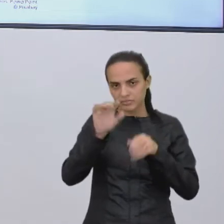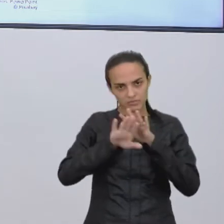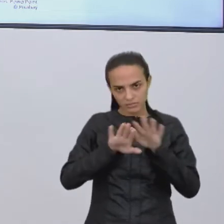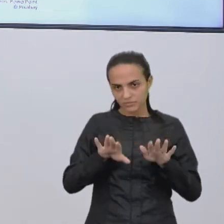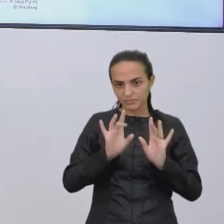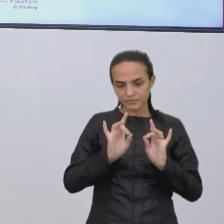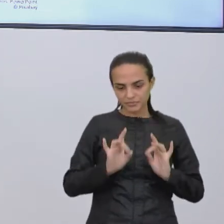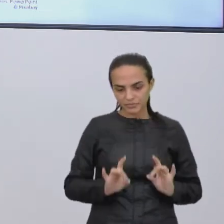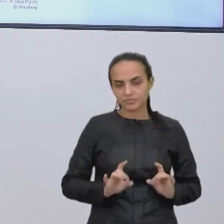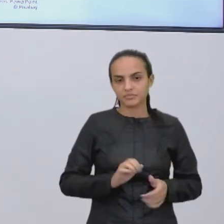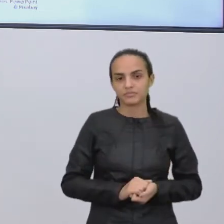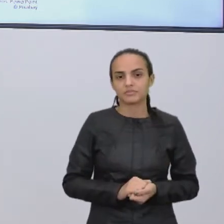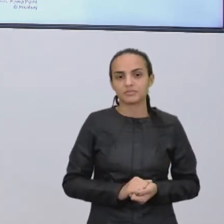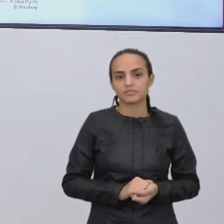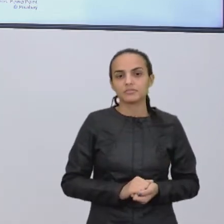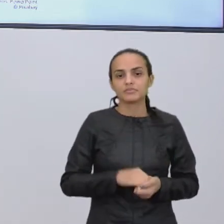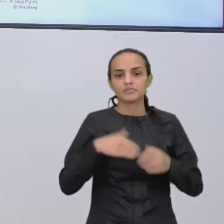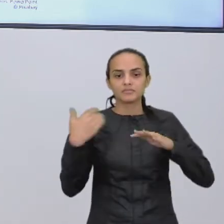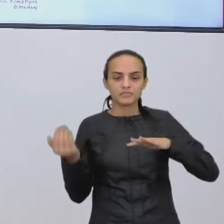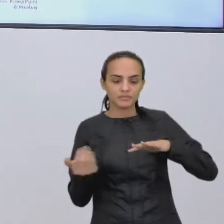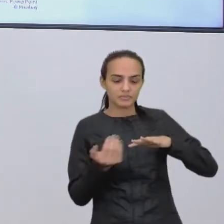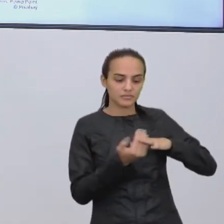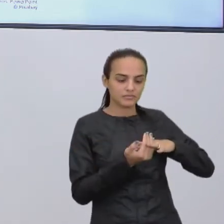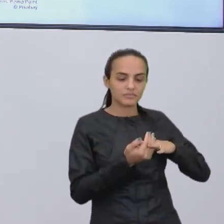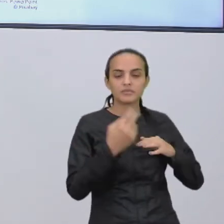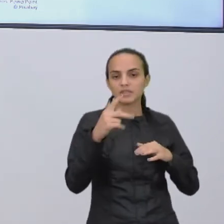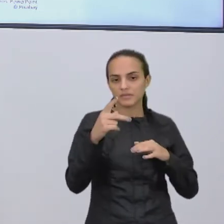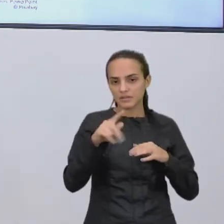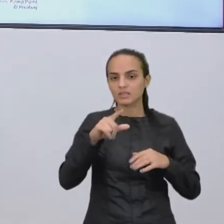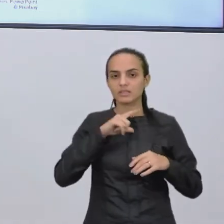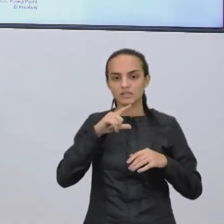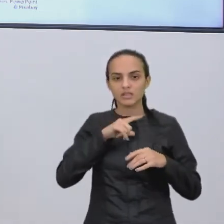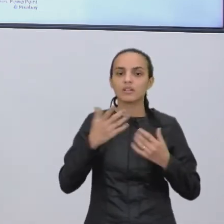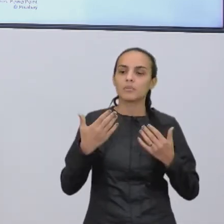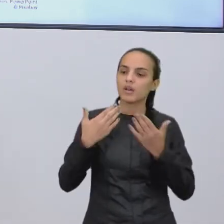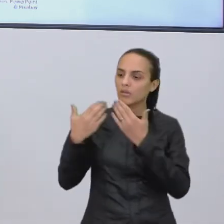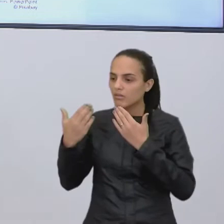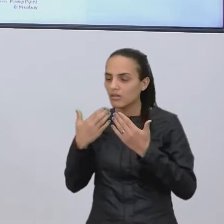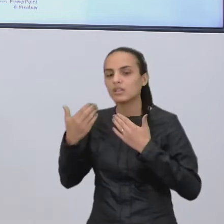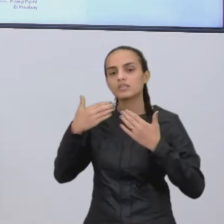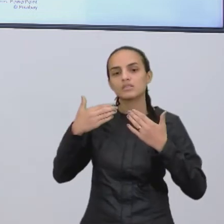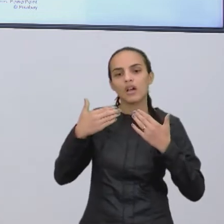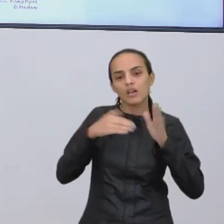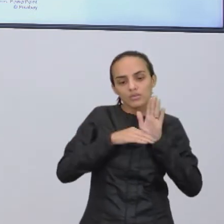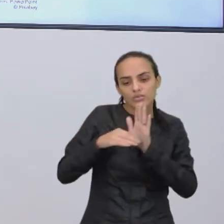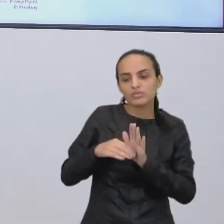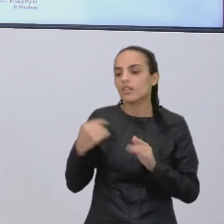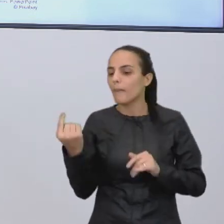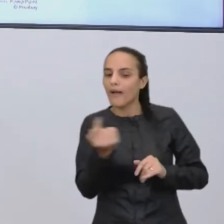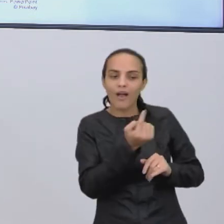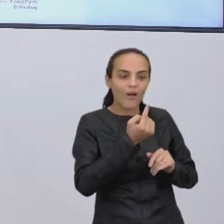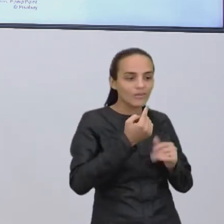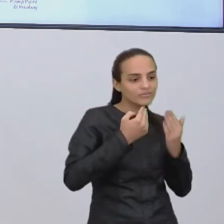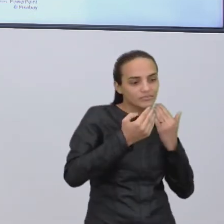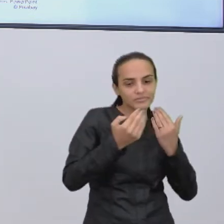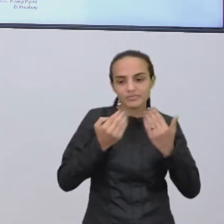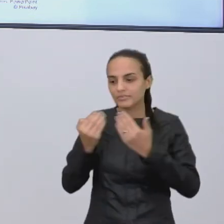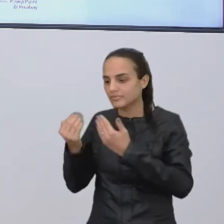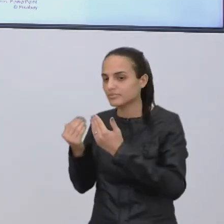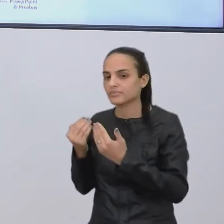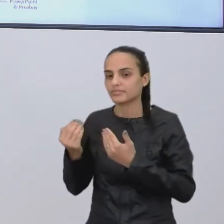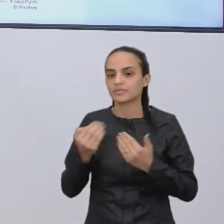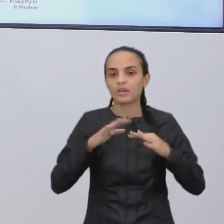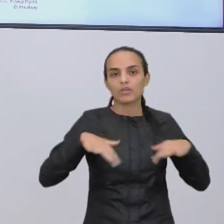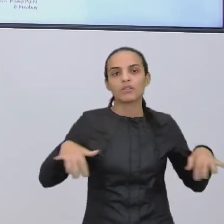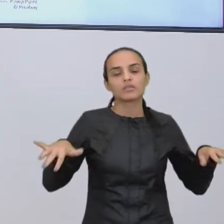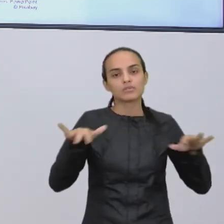de repente aí de integração que vocês têm. Vamos ter uma conversa produtiva, faz uma roda de conversa aí, conversa sobre